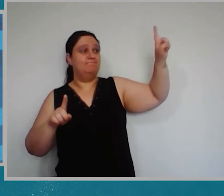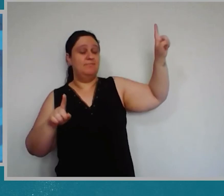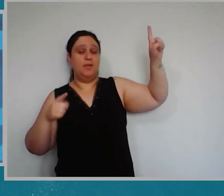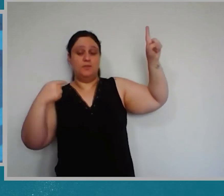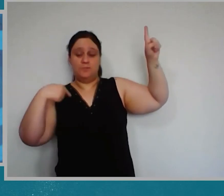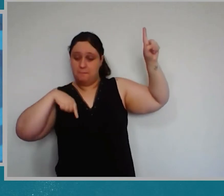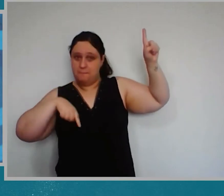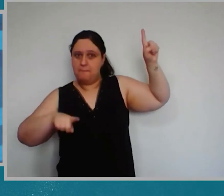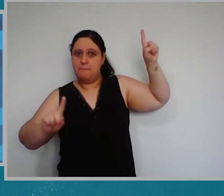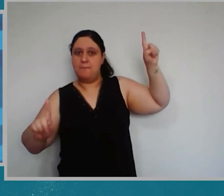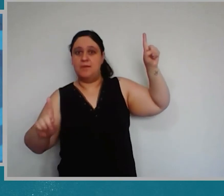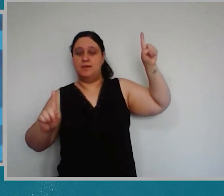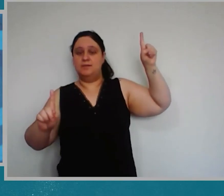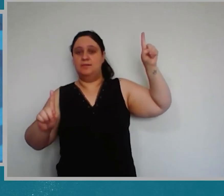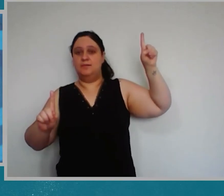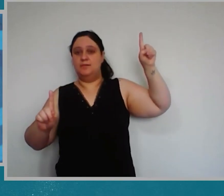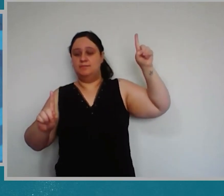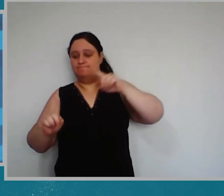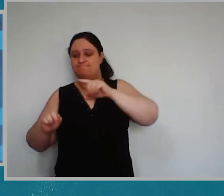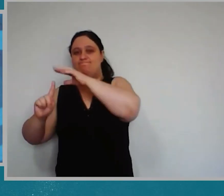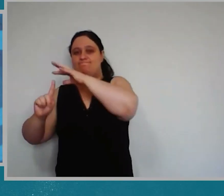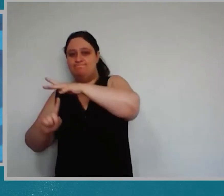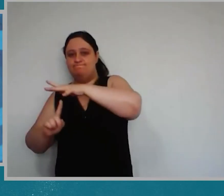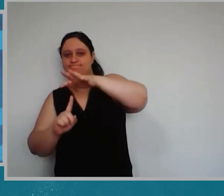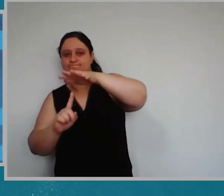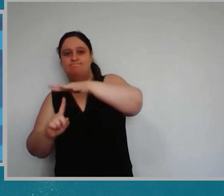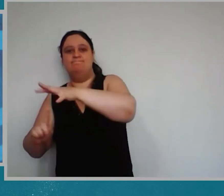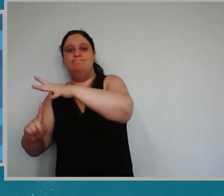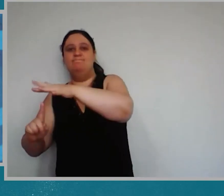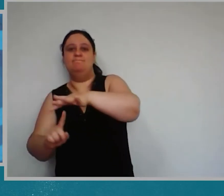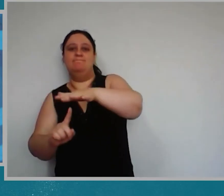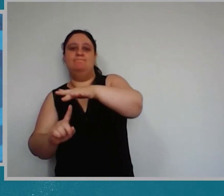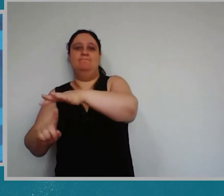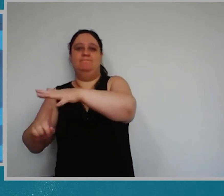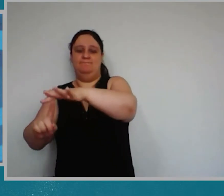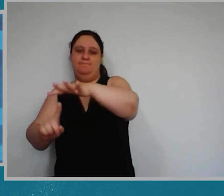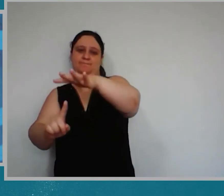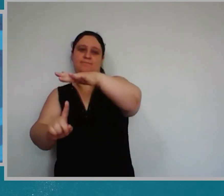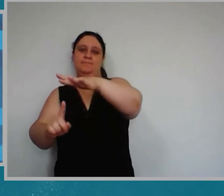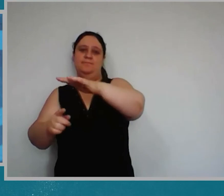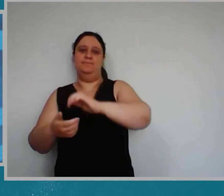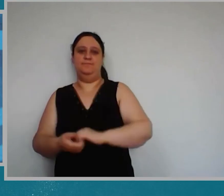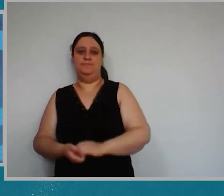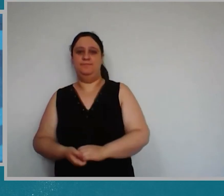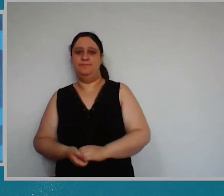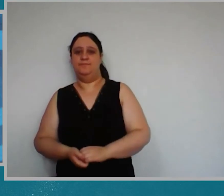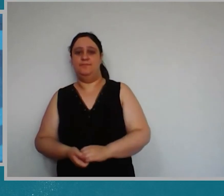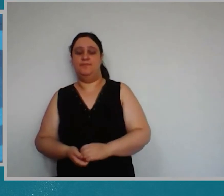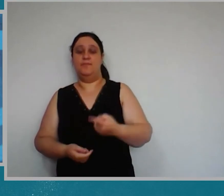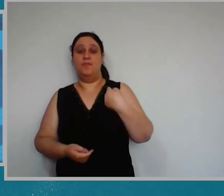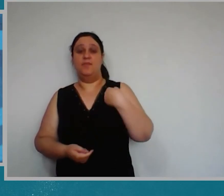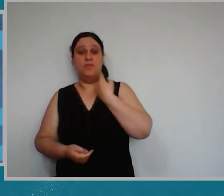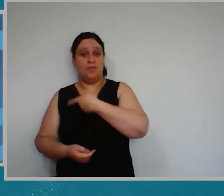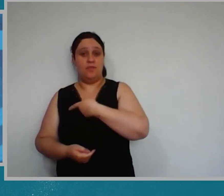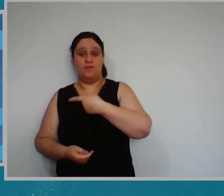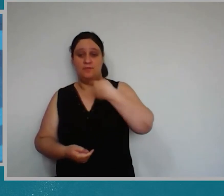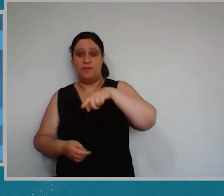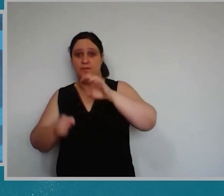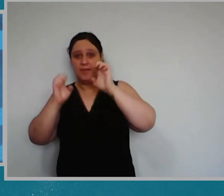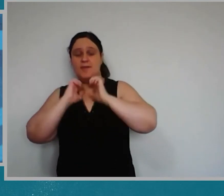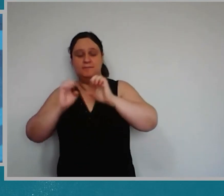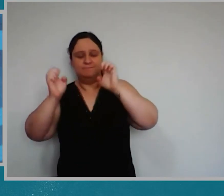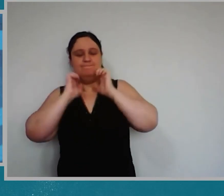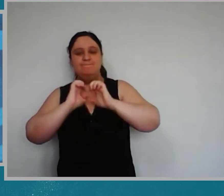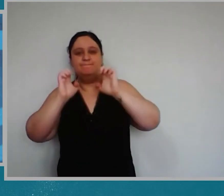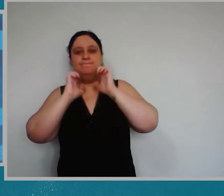veio fazer, pregar esse Evangelho do Reino. E será pregado esse Evangelho do Reino, e